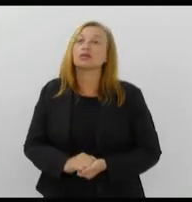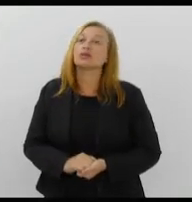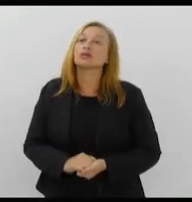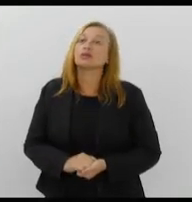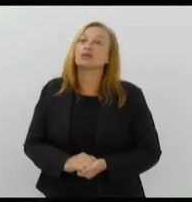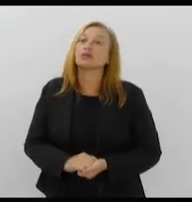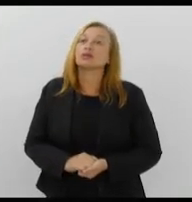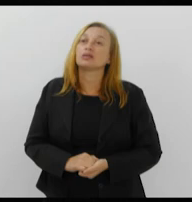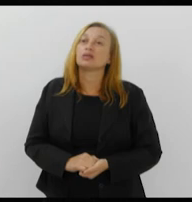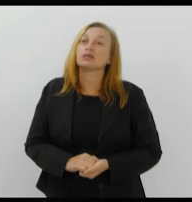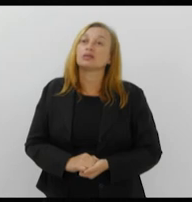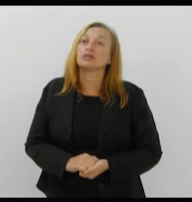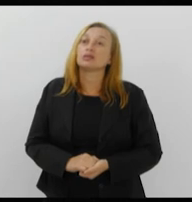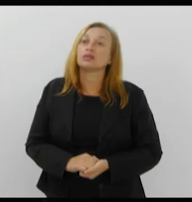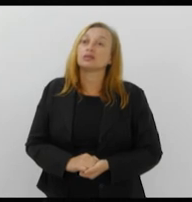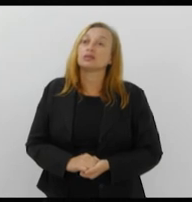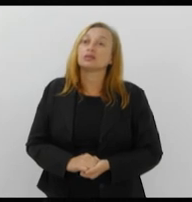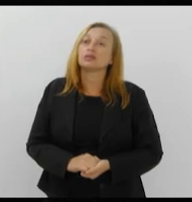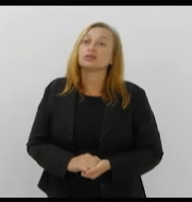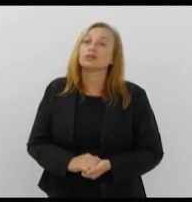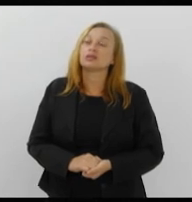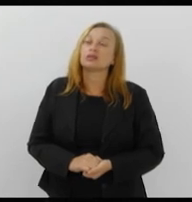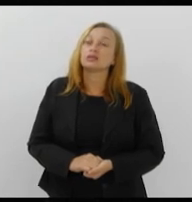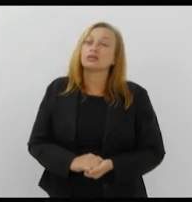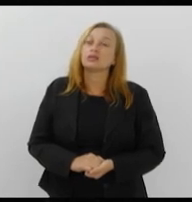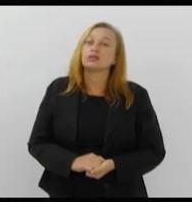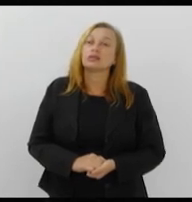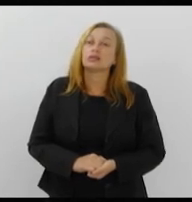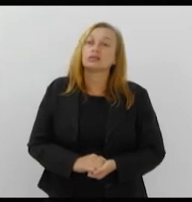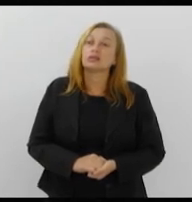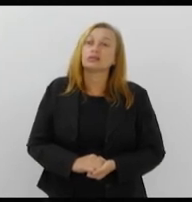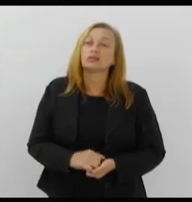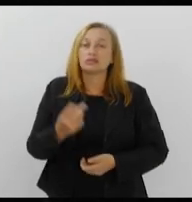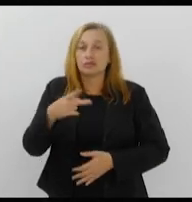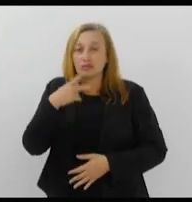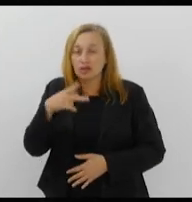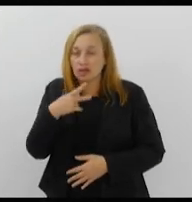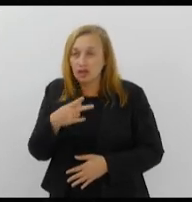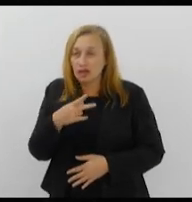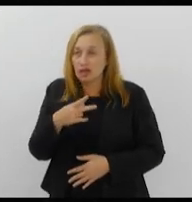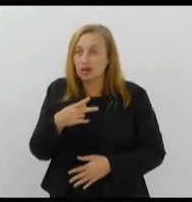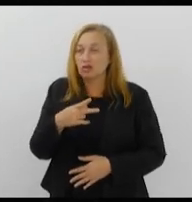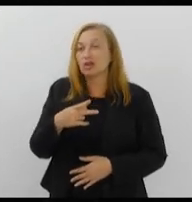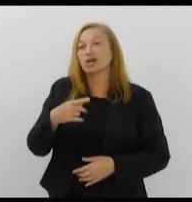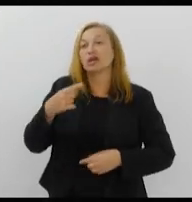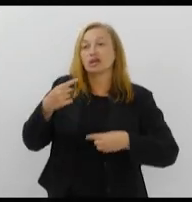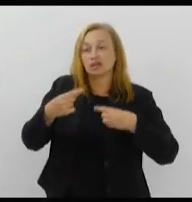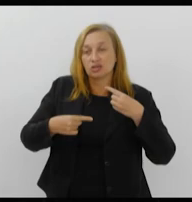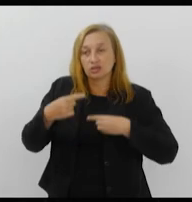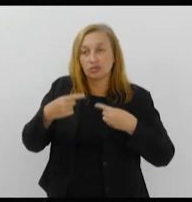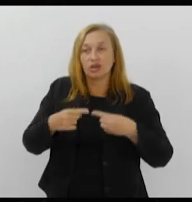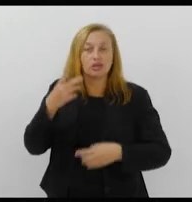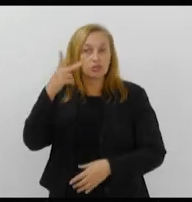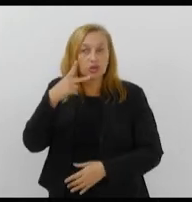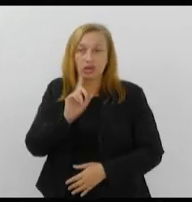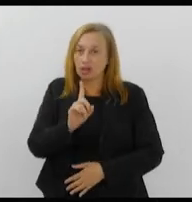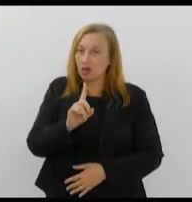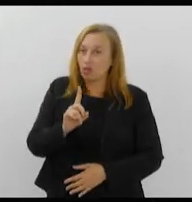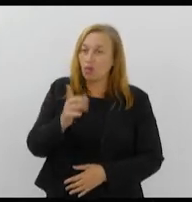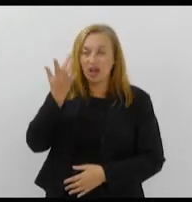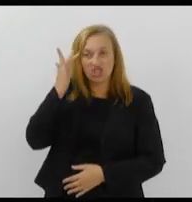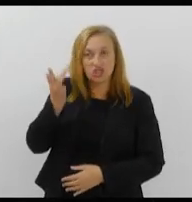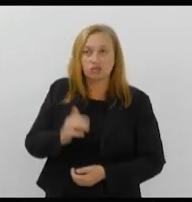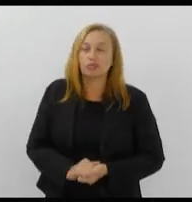colocar ferramentas que tenham a ver com o debate político e não com os achismos.